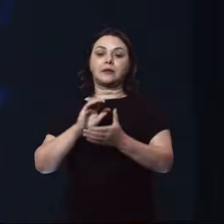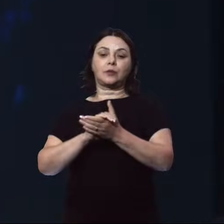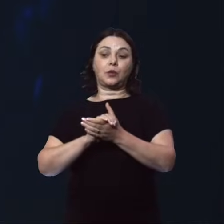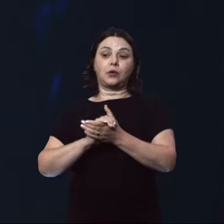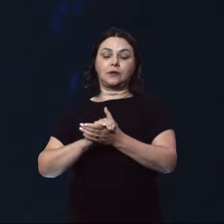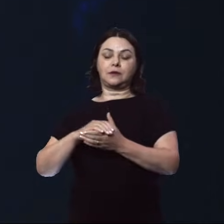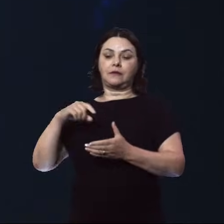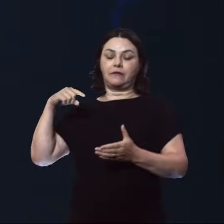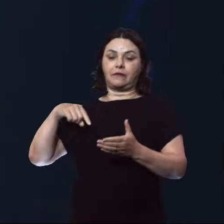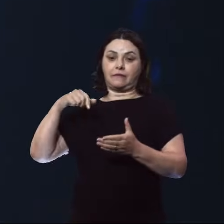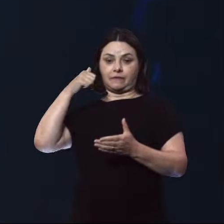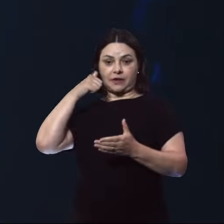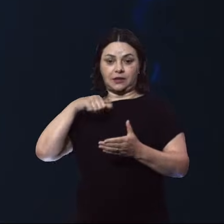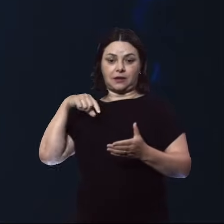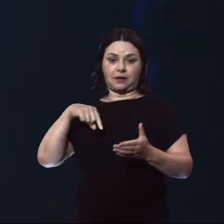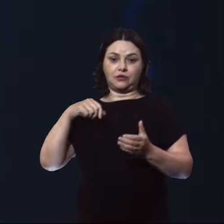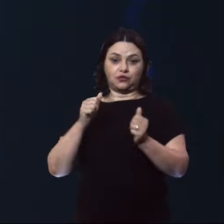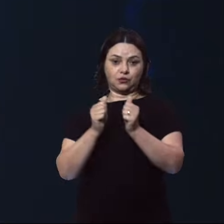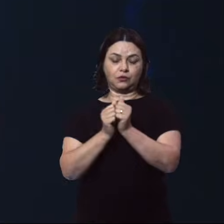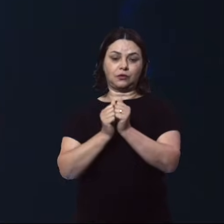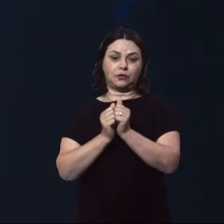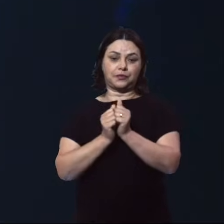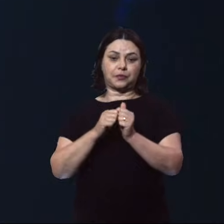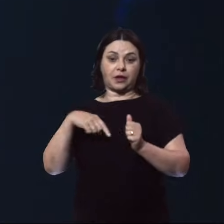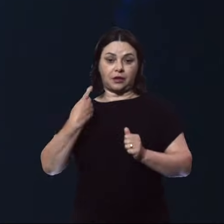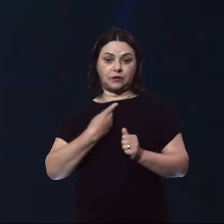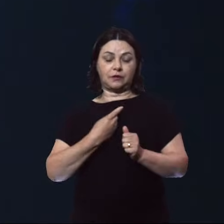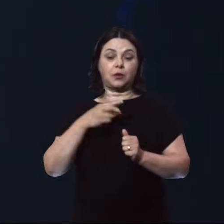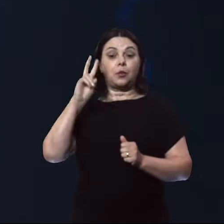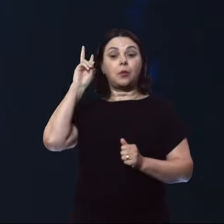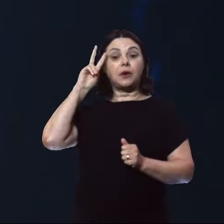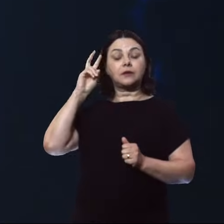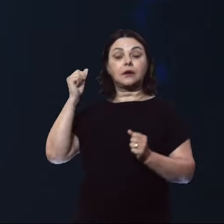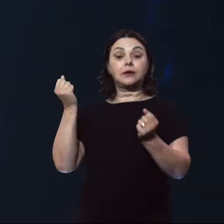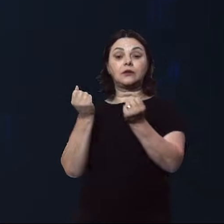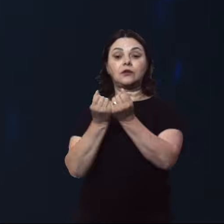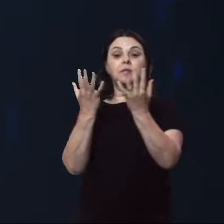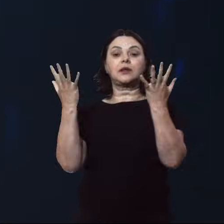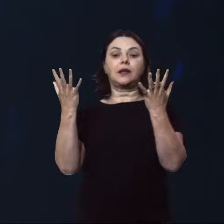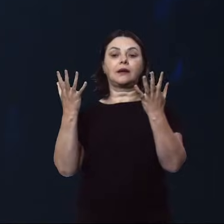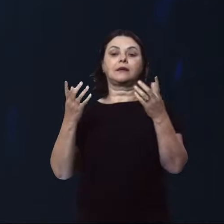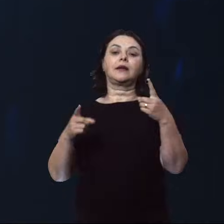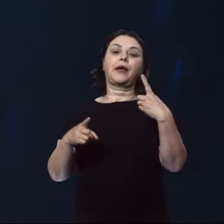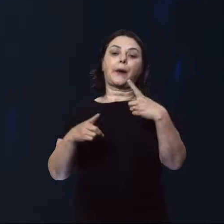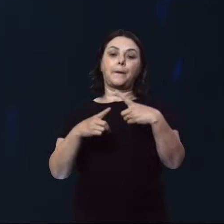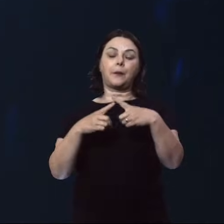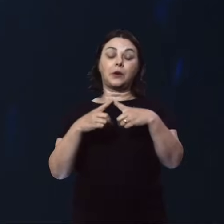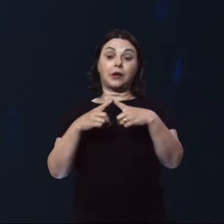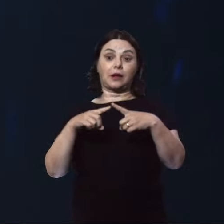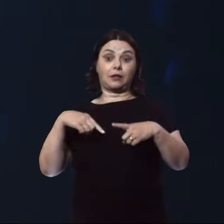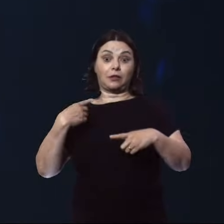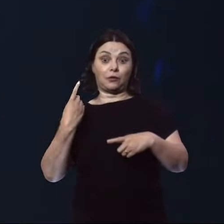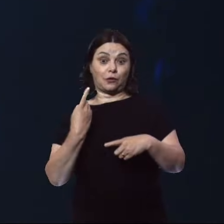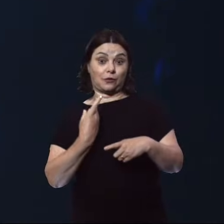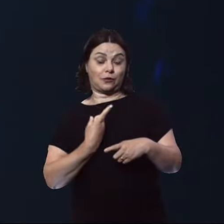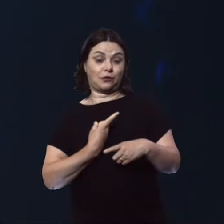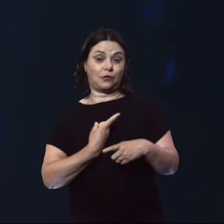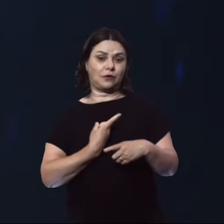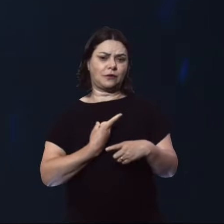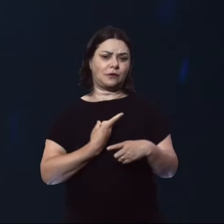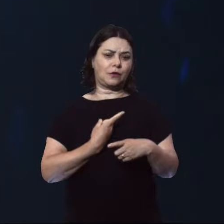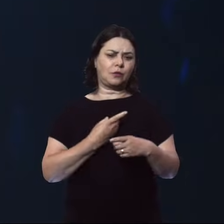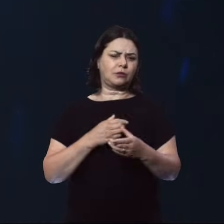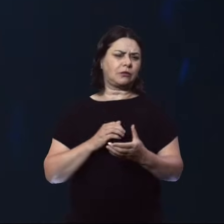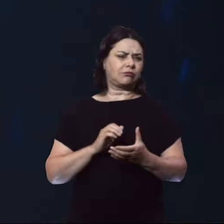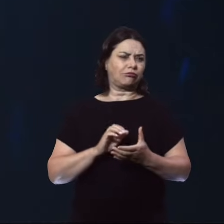gente tem uma história de milagres também, porque nós dois somos inférteis, por motivos